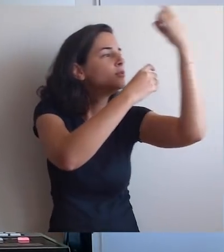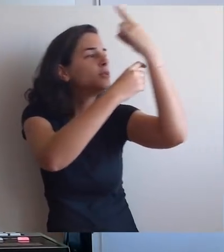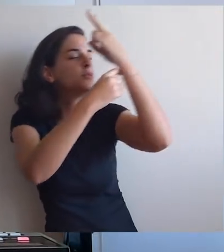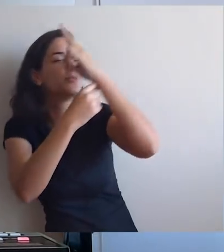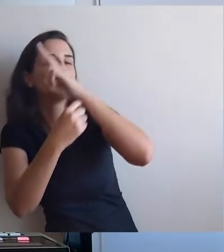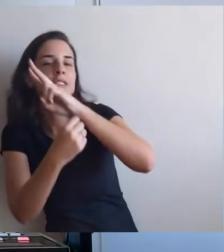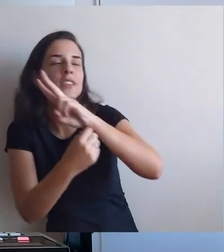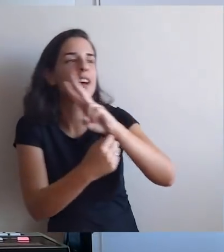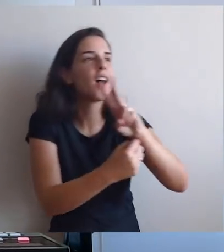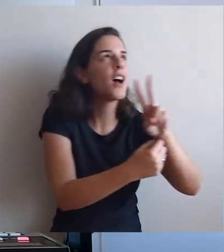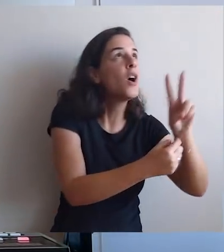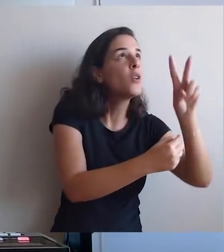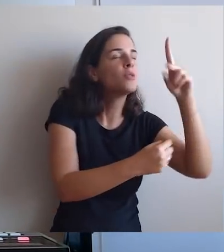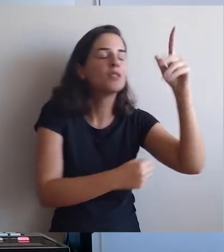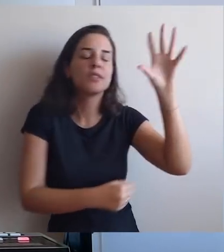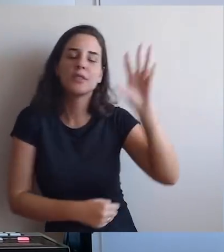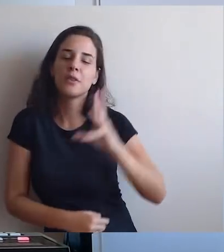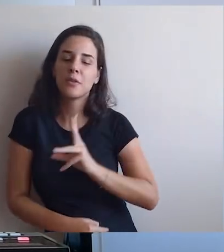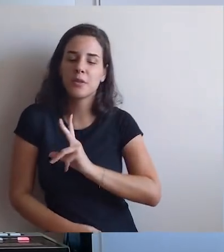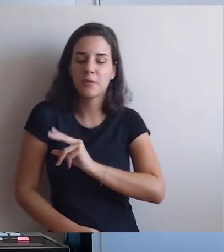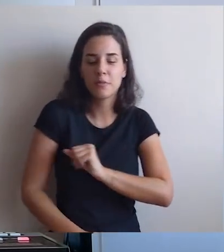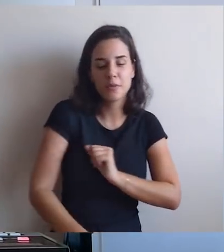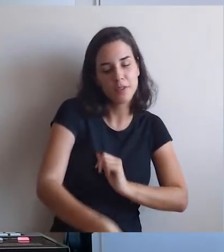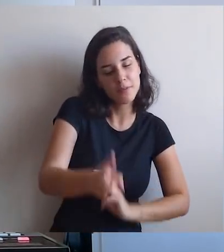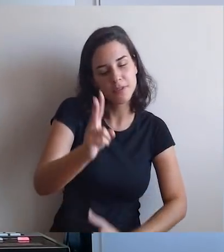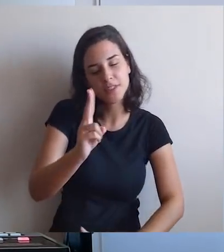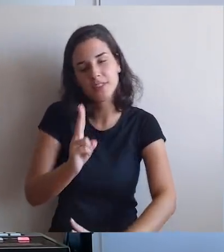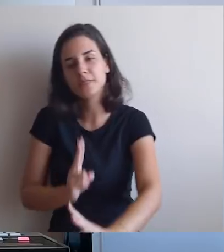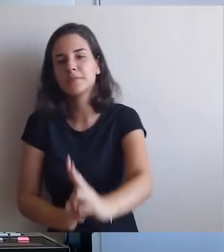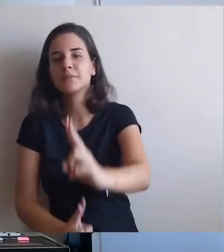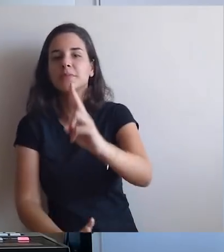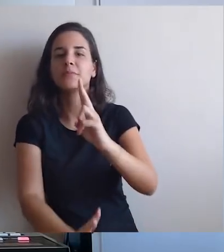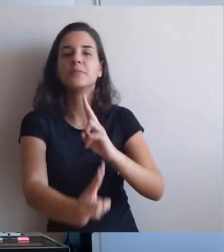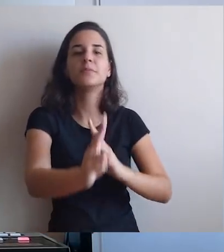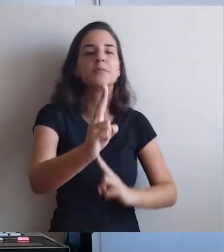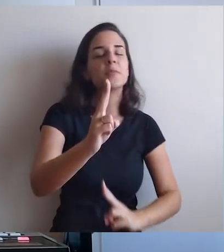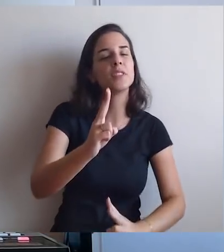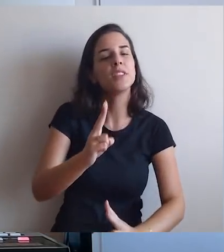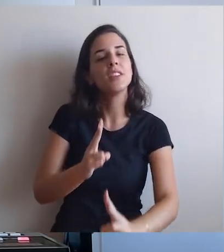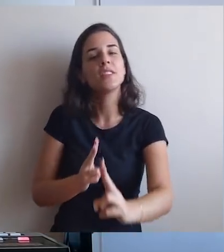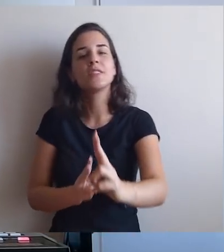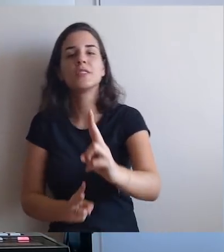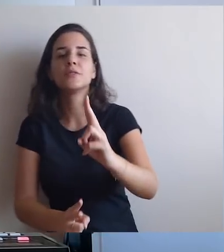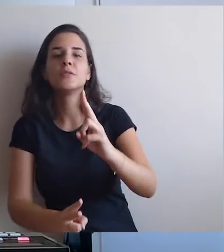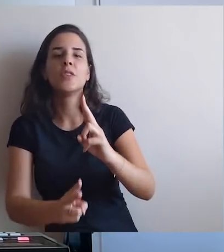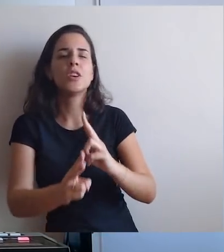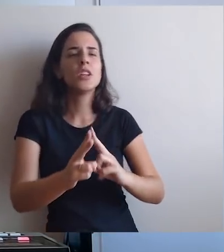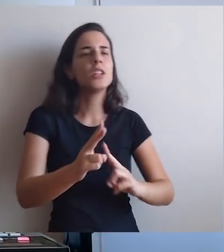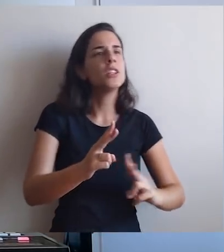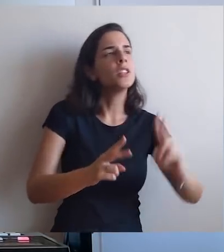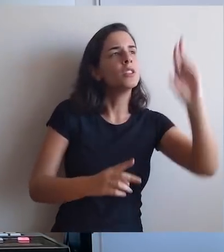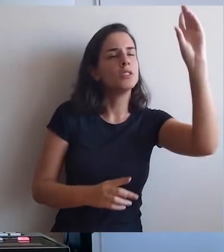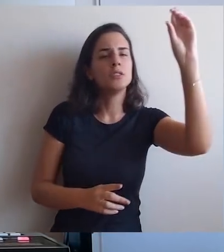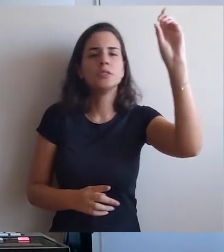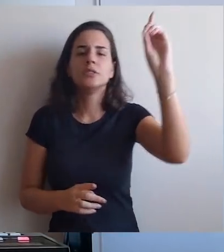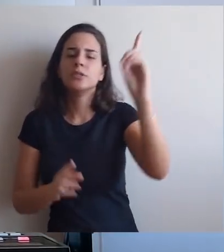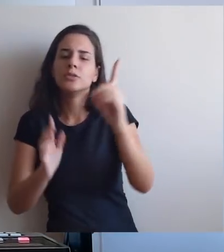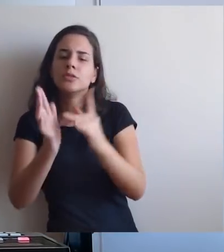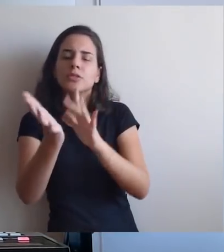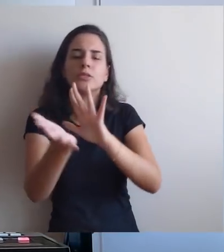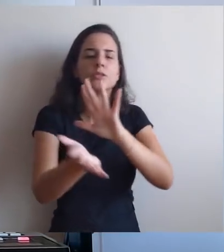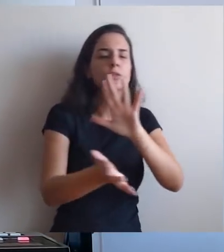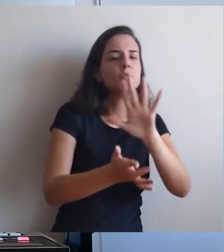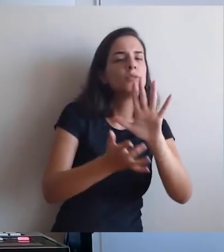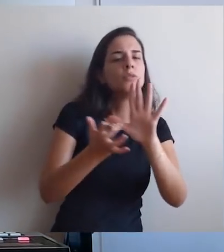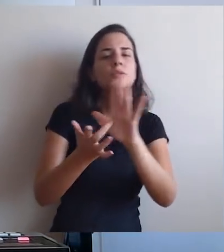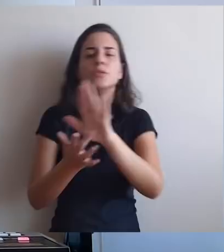sua forte mão vem nos sustentar, o seu amor é para sempre, a